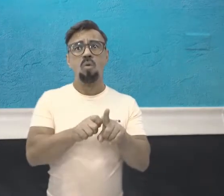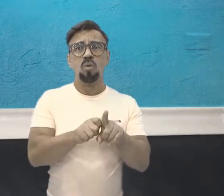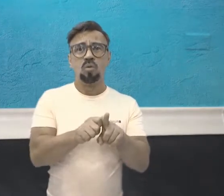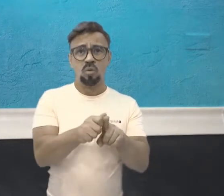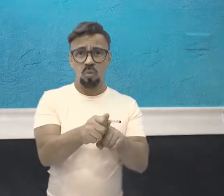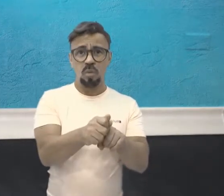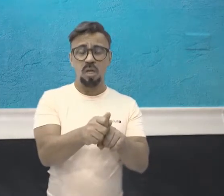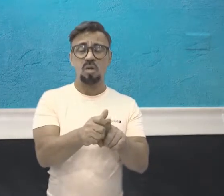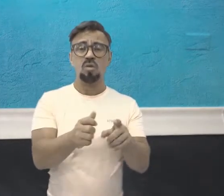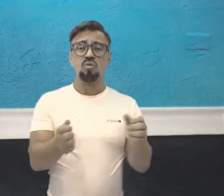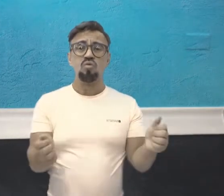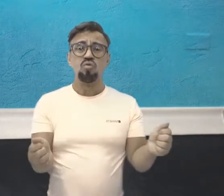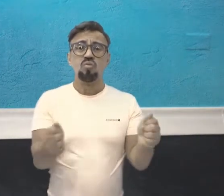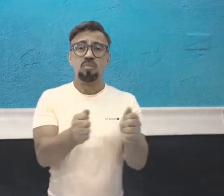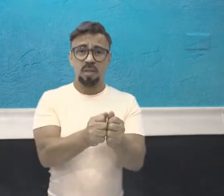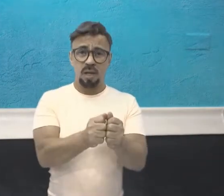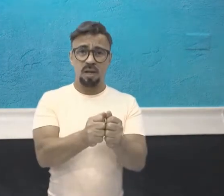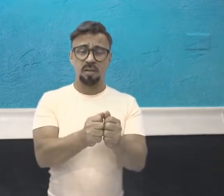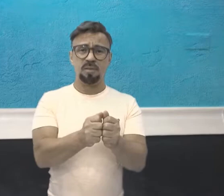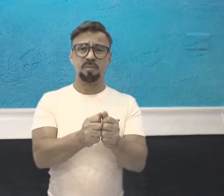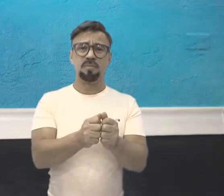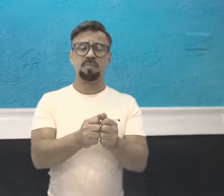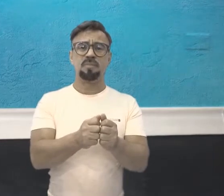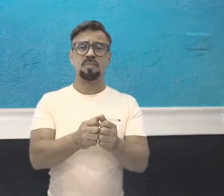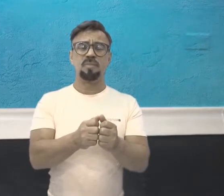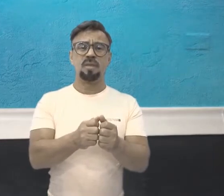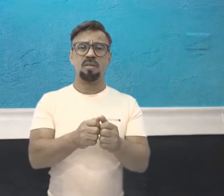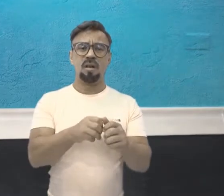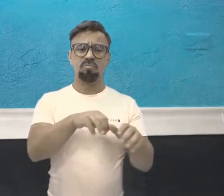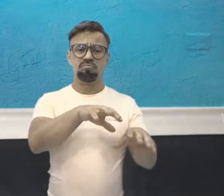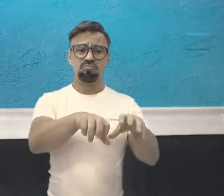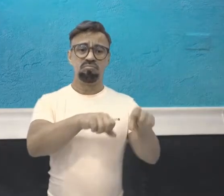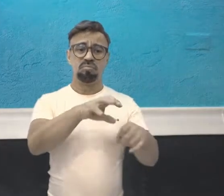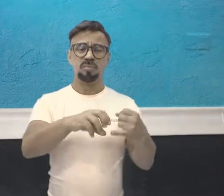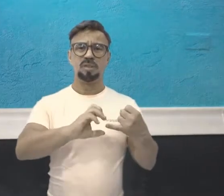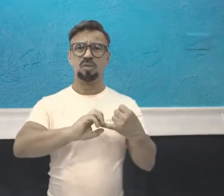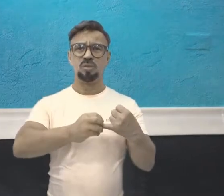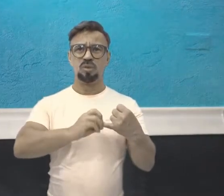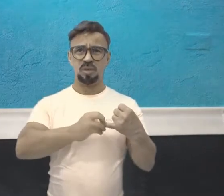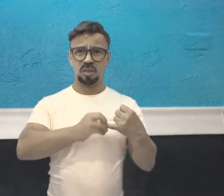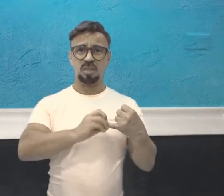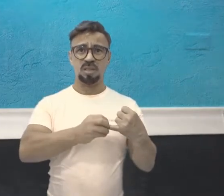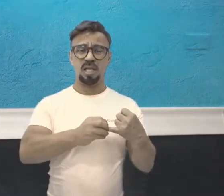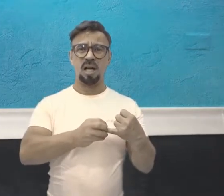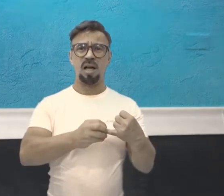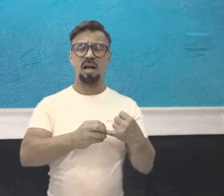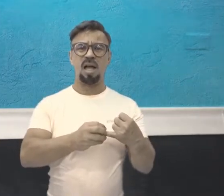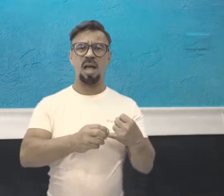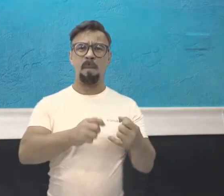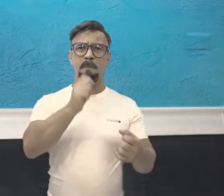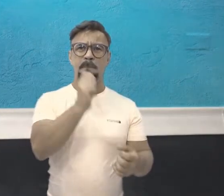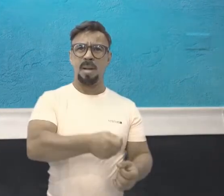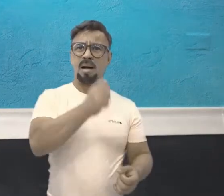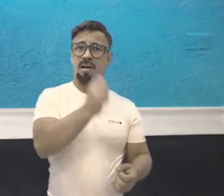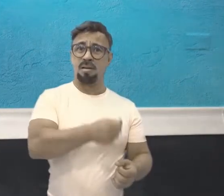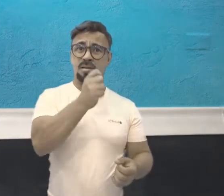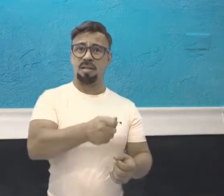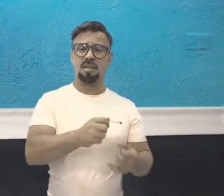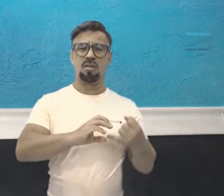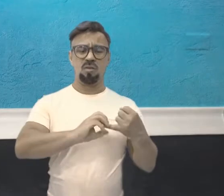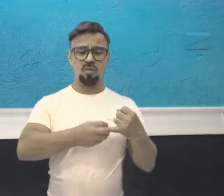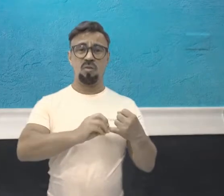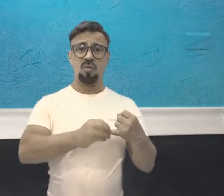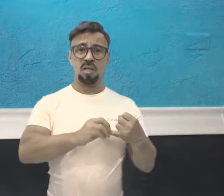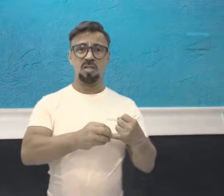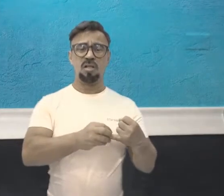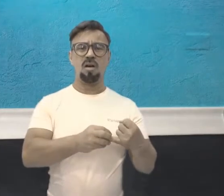xaxá juntar a fazer esse colhimento do feijão é batendo no feijão e aí